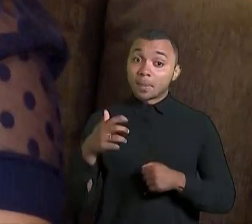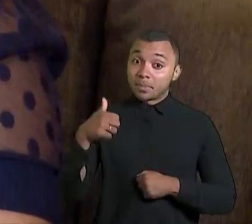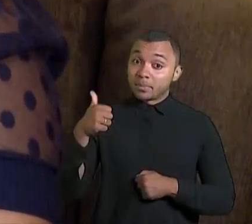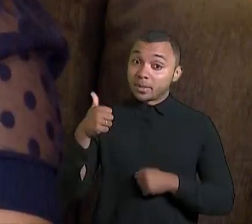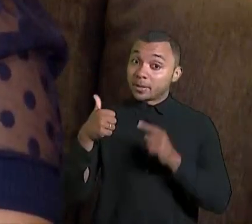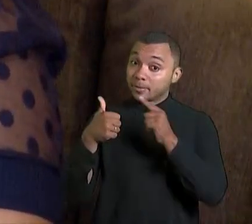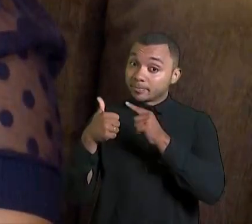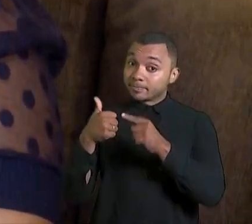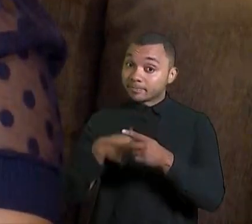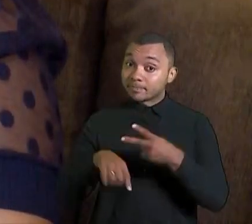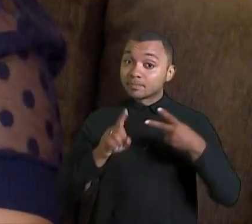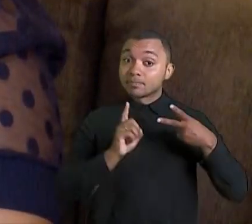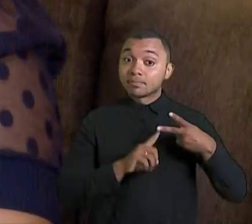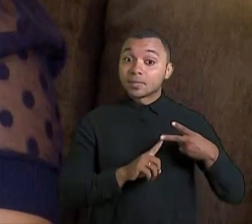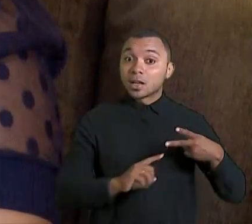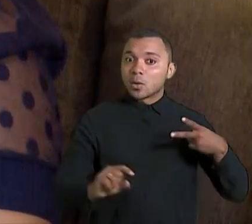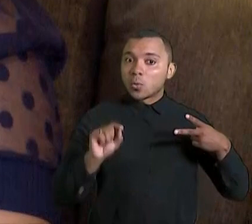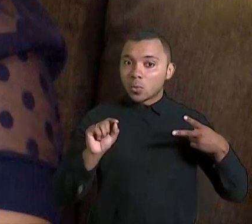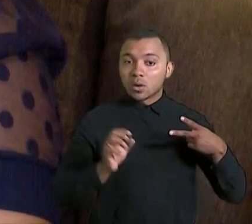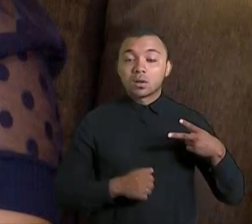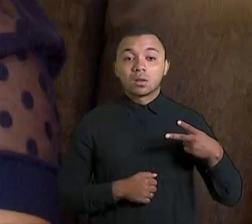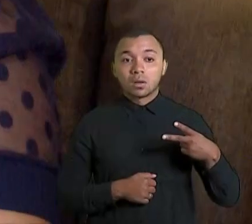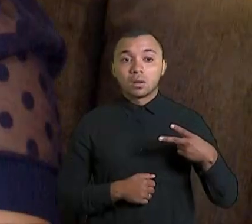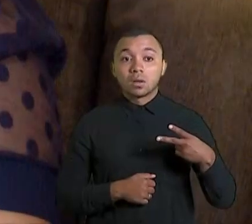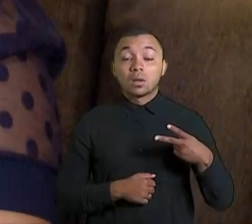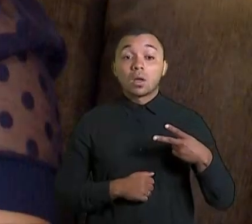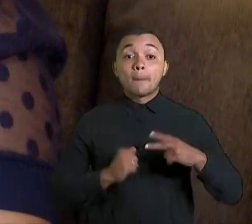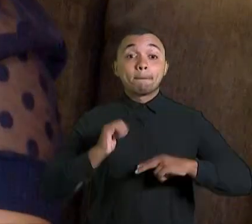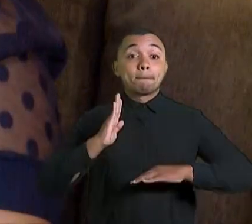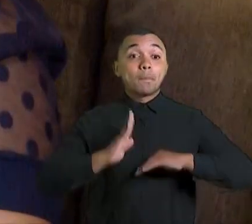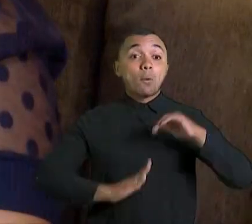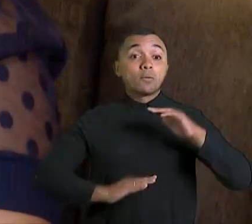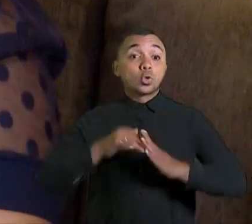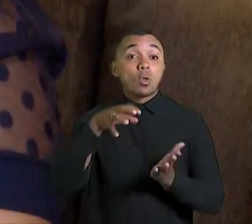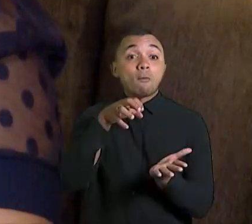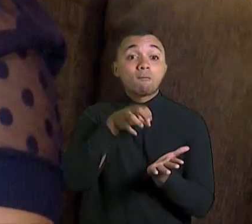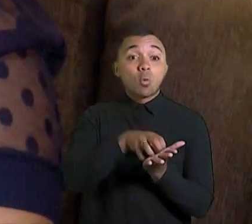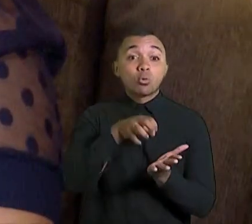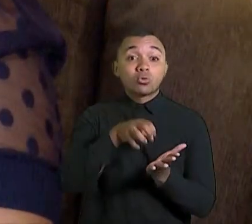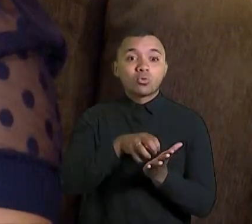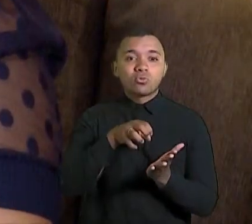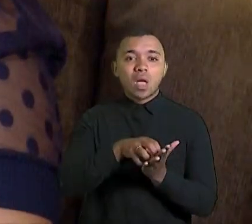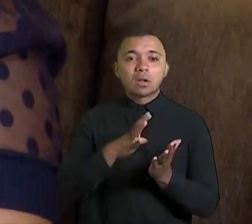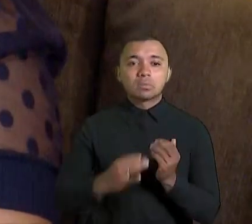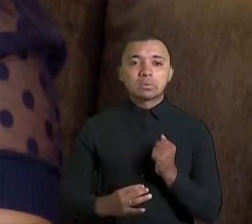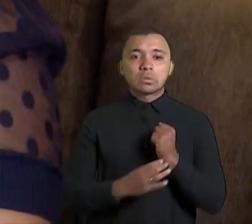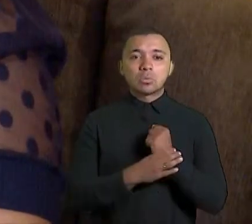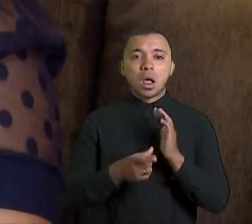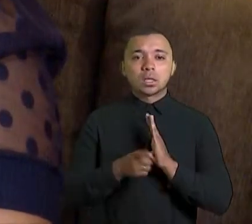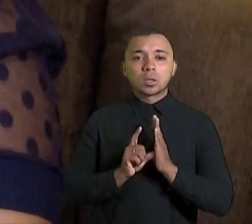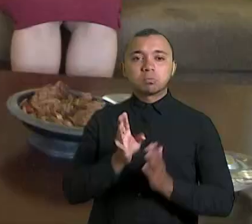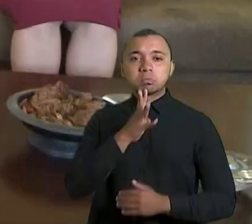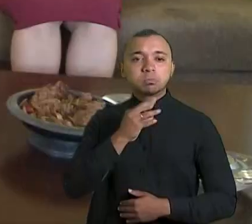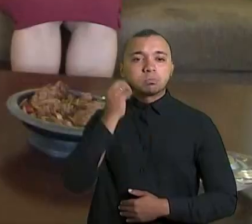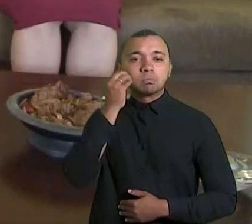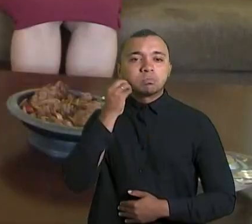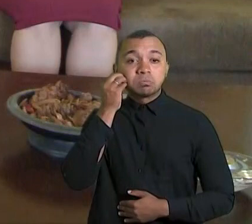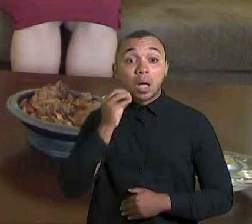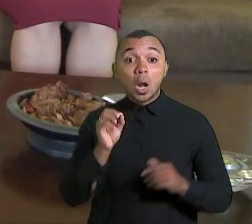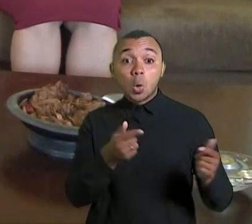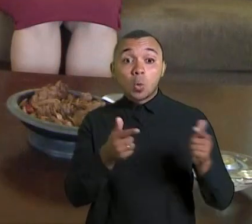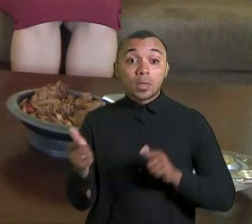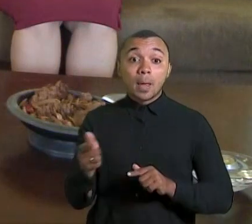a ausência de preparo dos profissionais em relação a isso, porque a mulher, ela necessita de